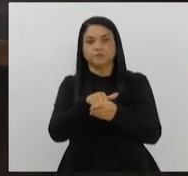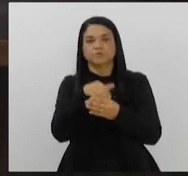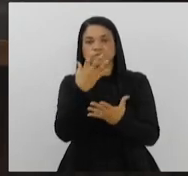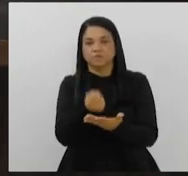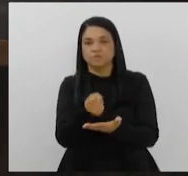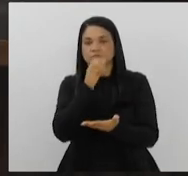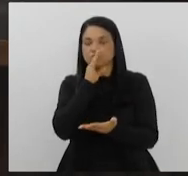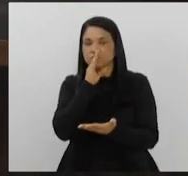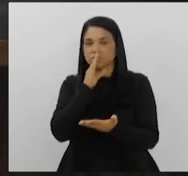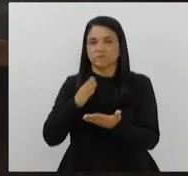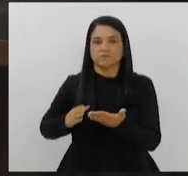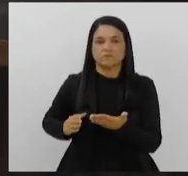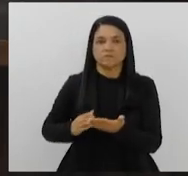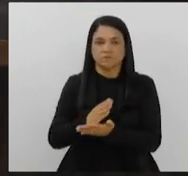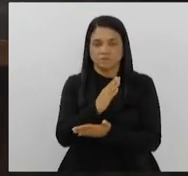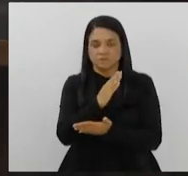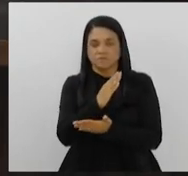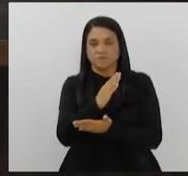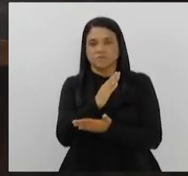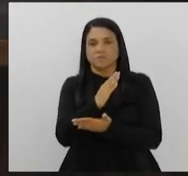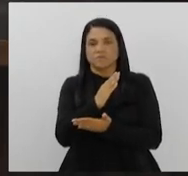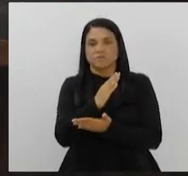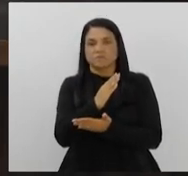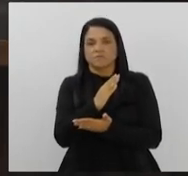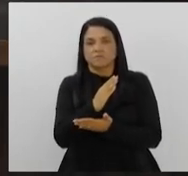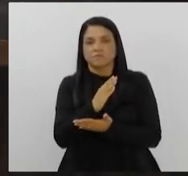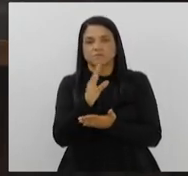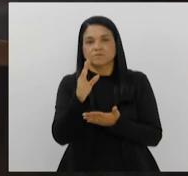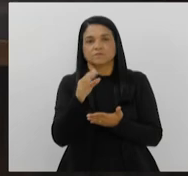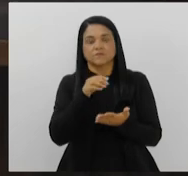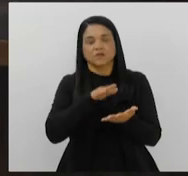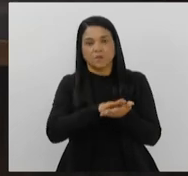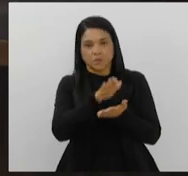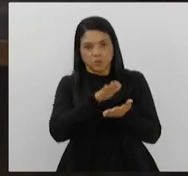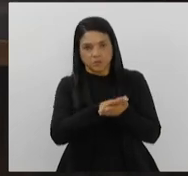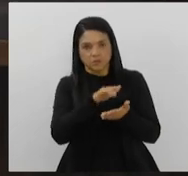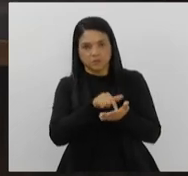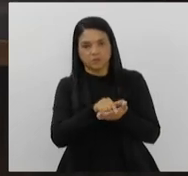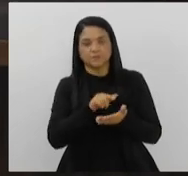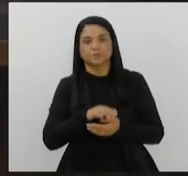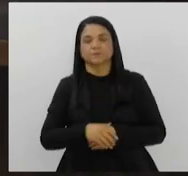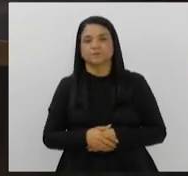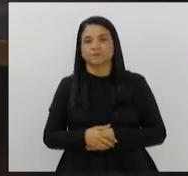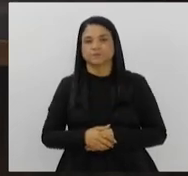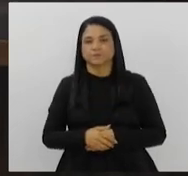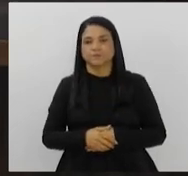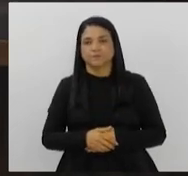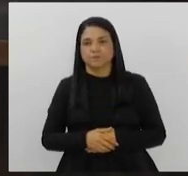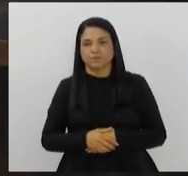aprovam, permaneçam como estão, aprovado. Vai à promulgação.